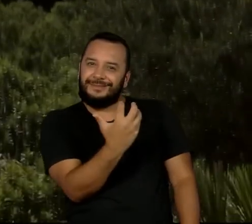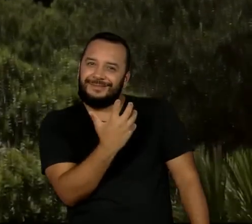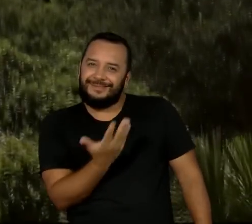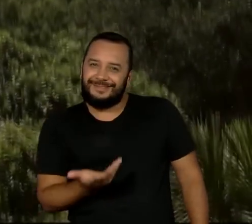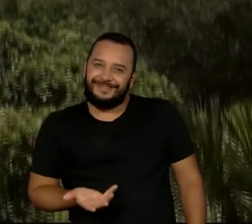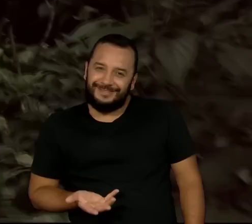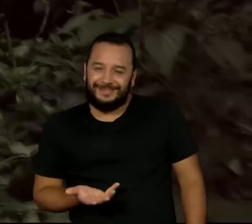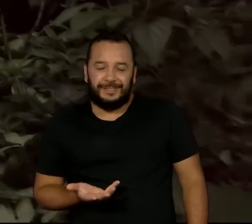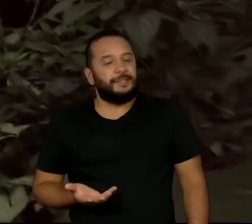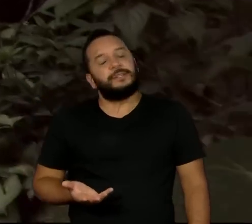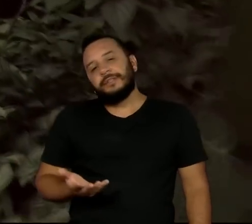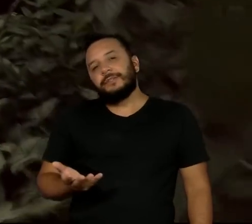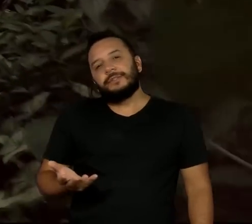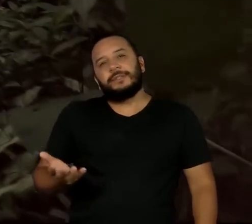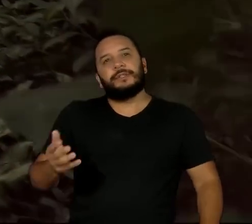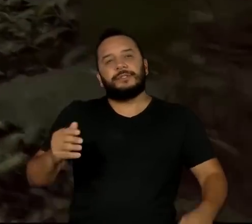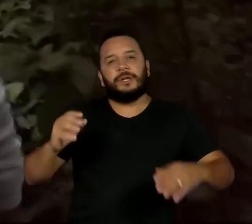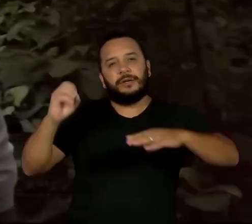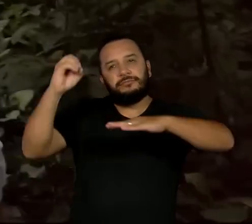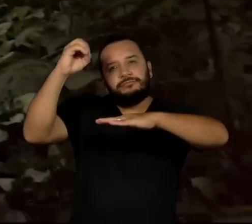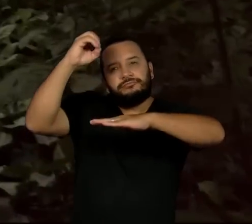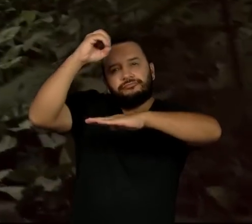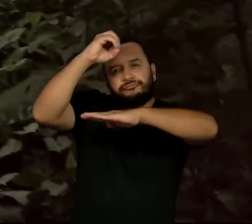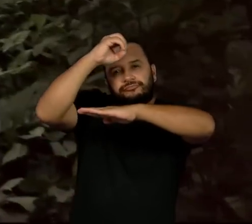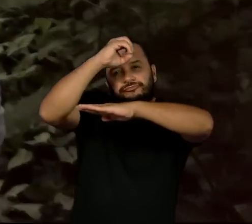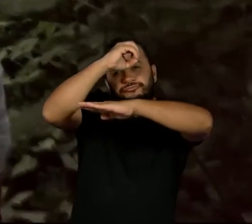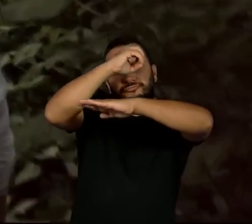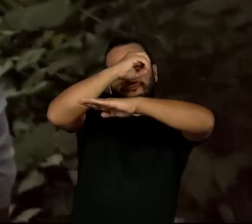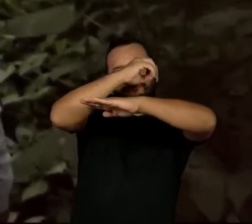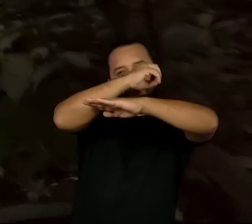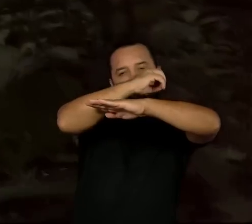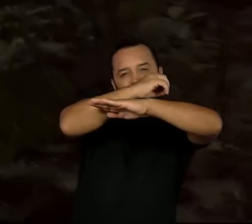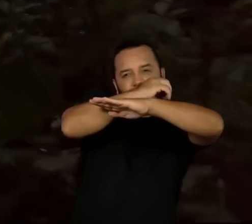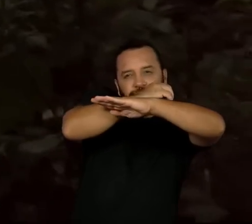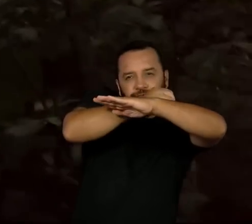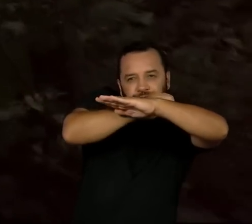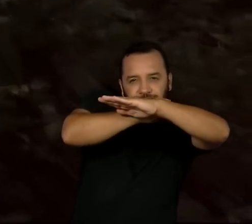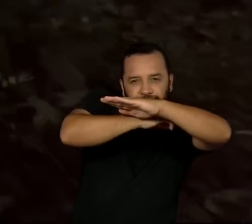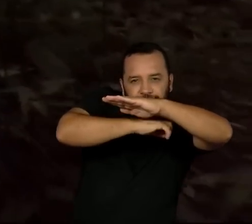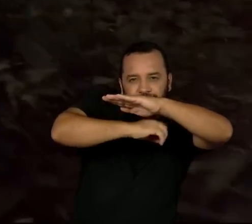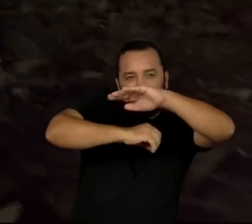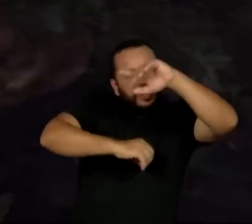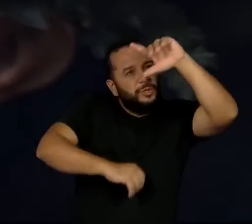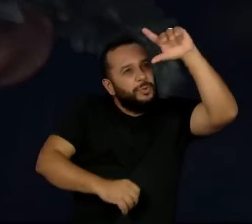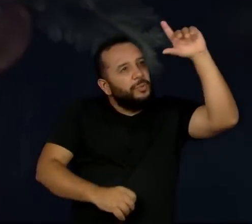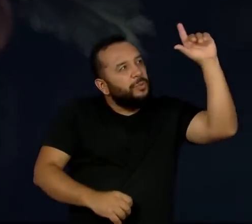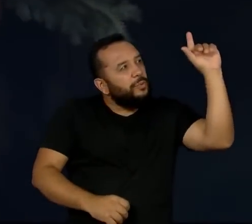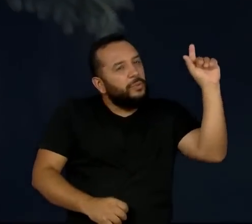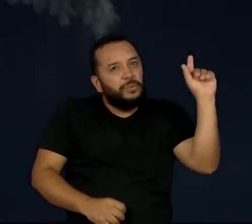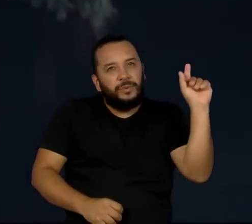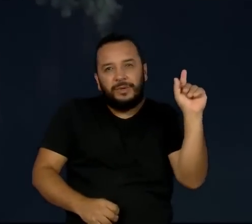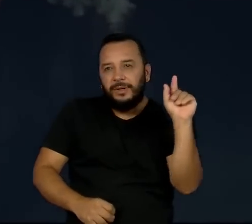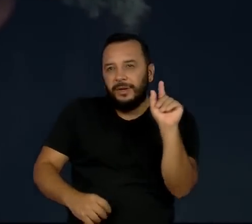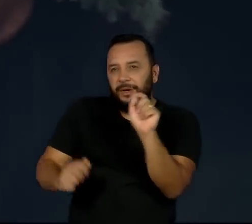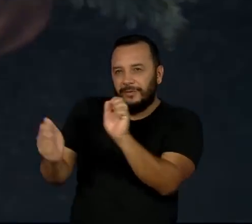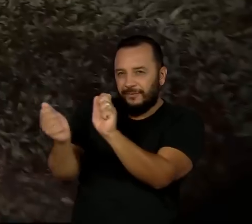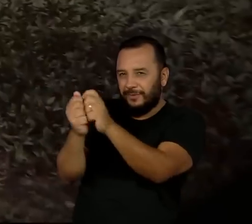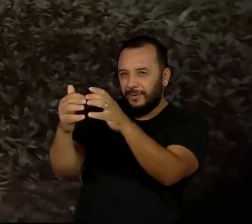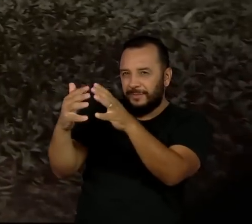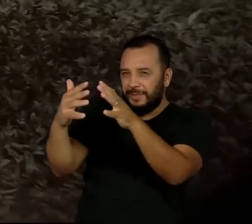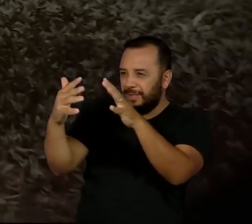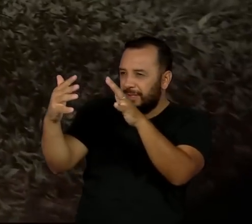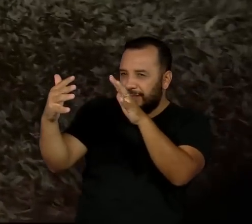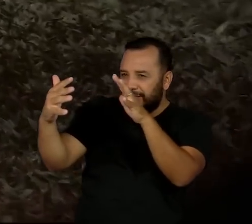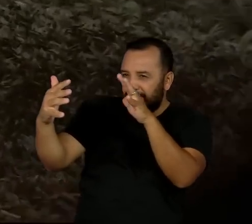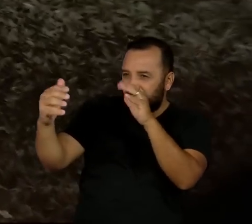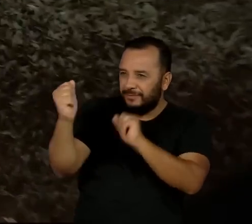Assim que o dia cai e a lua se esconde, a floresta se transforma.